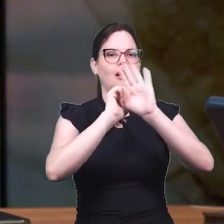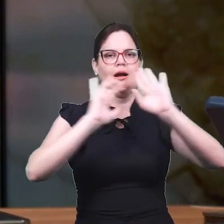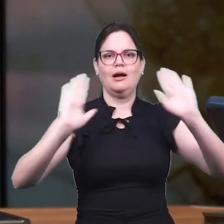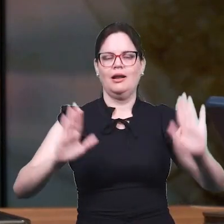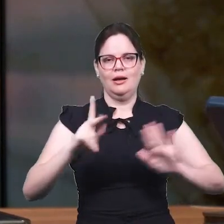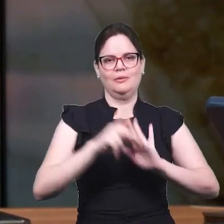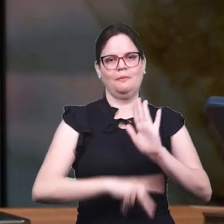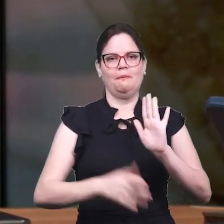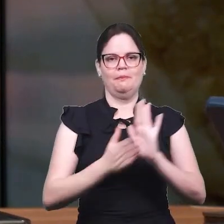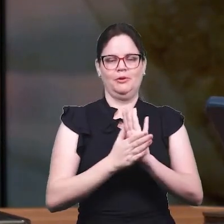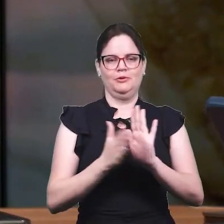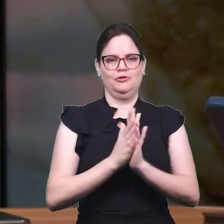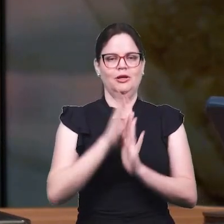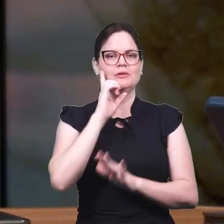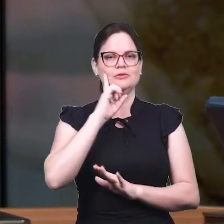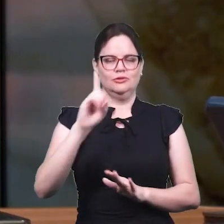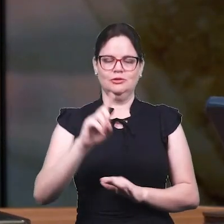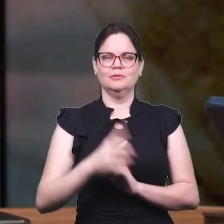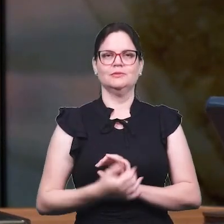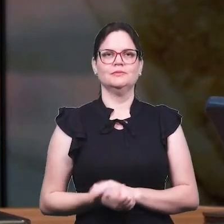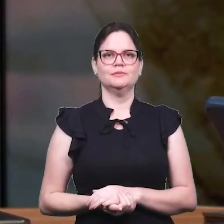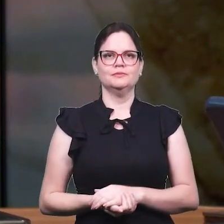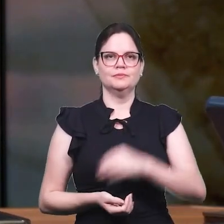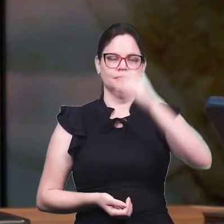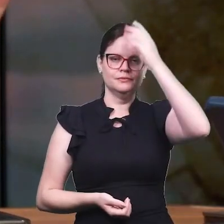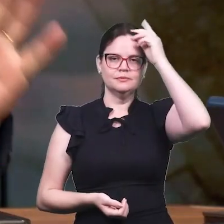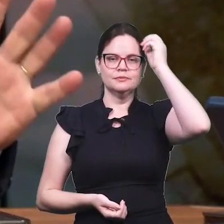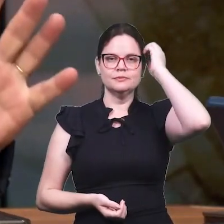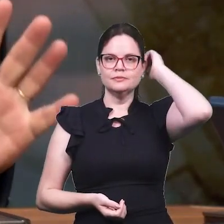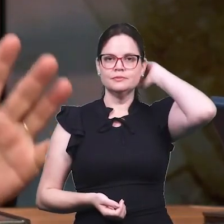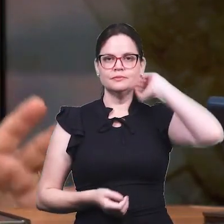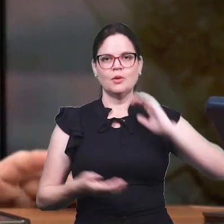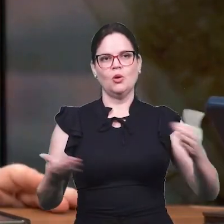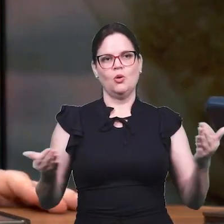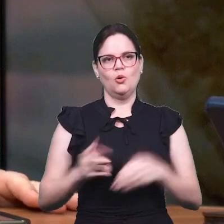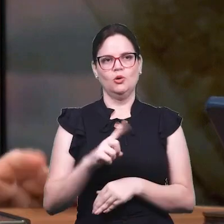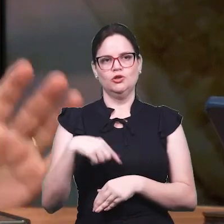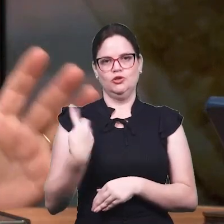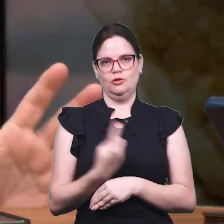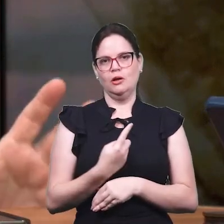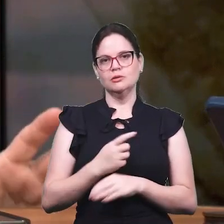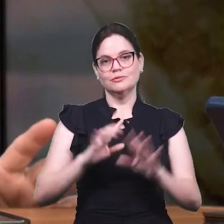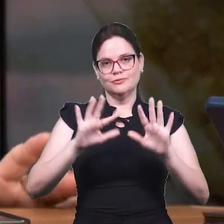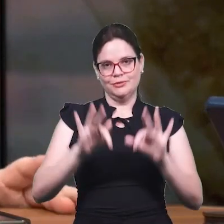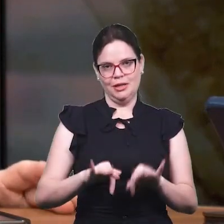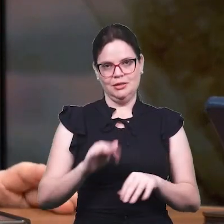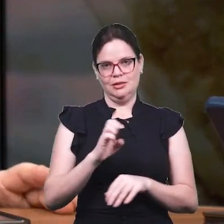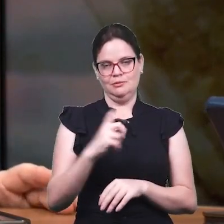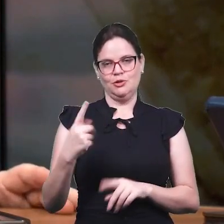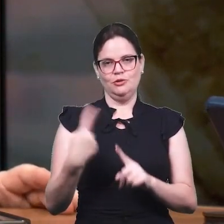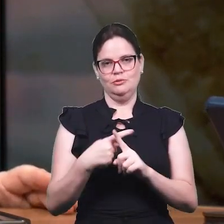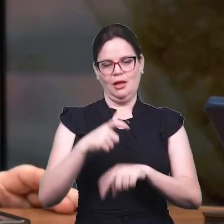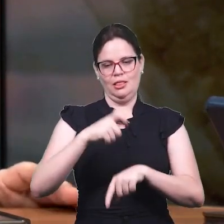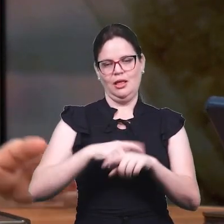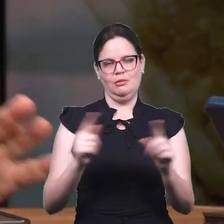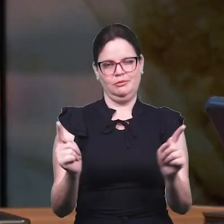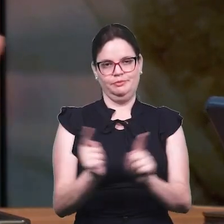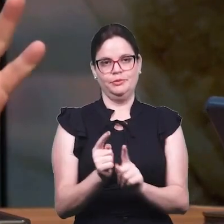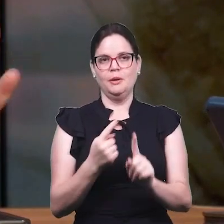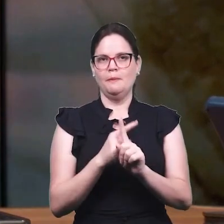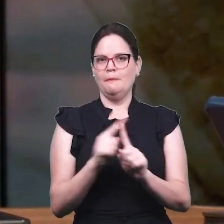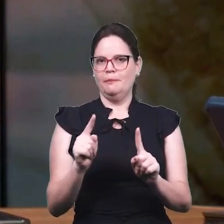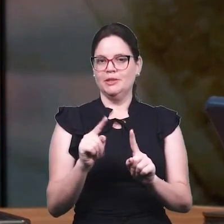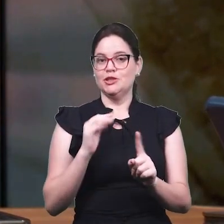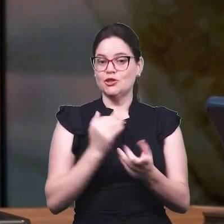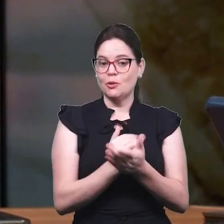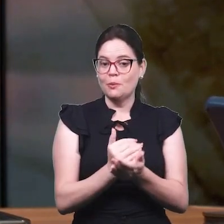ela entende o projeto de Deus de salvação. Hoje nós vamos ficar por aqui, já estamos adiantados no tempo, mas é